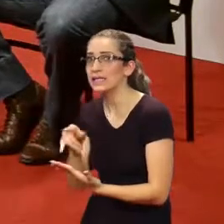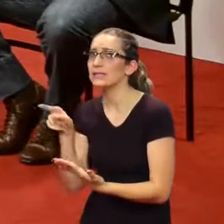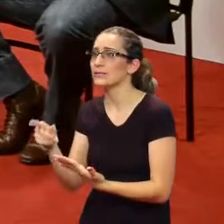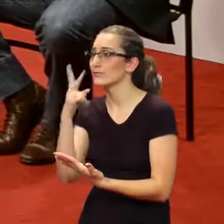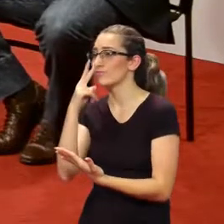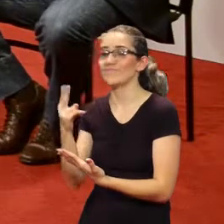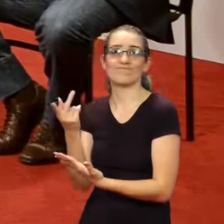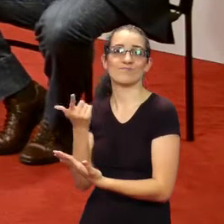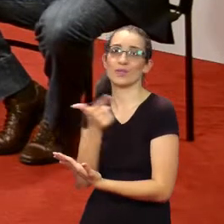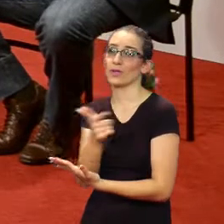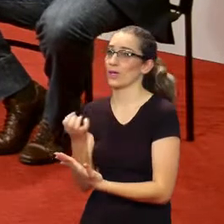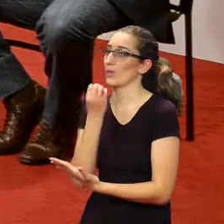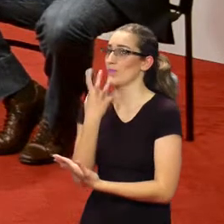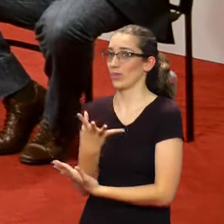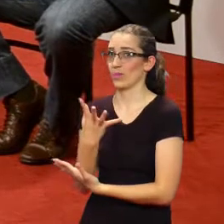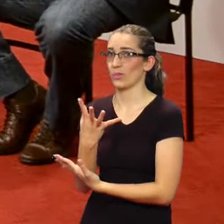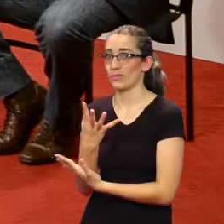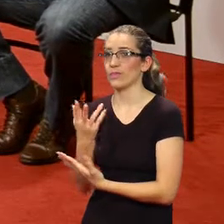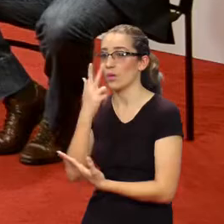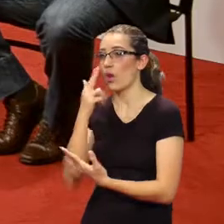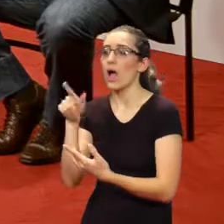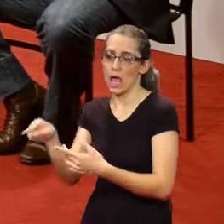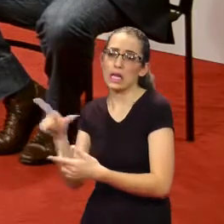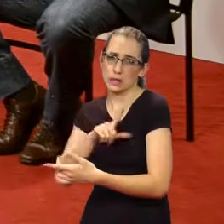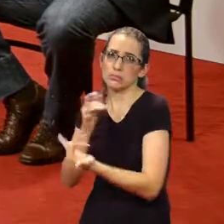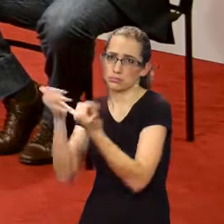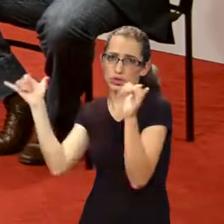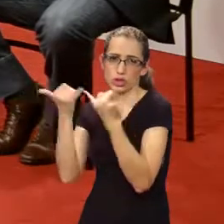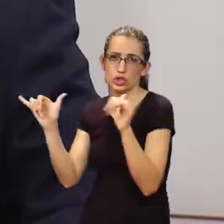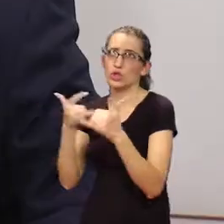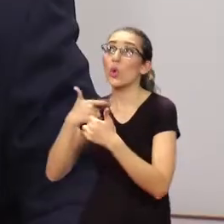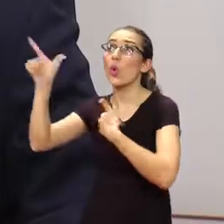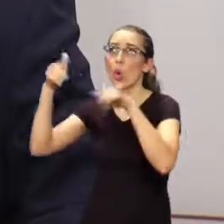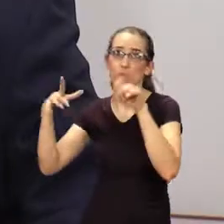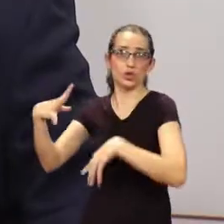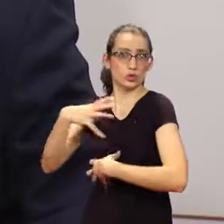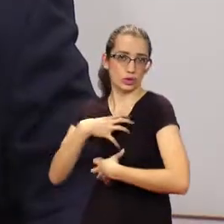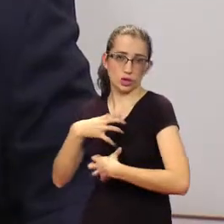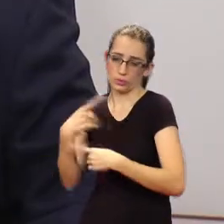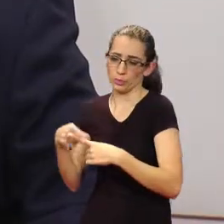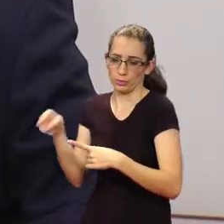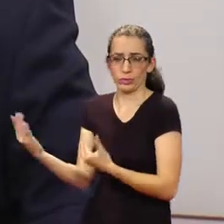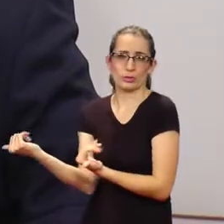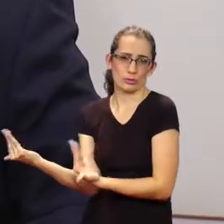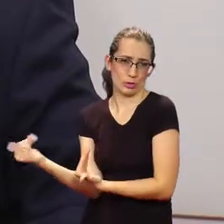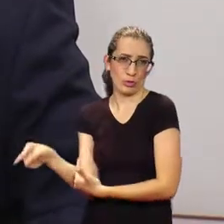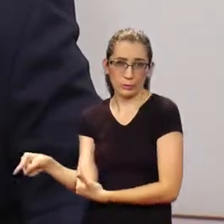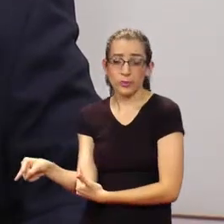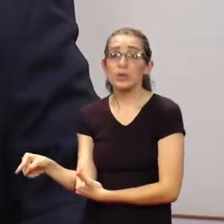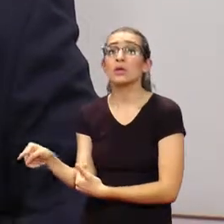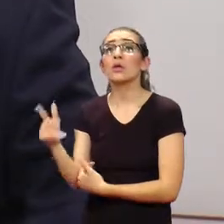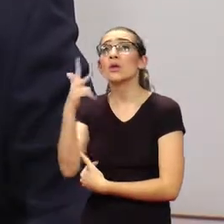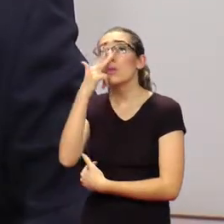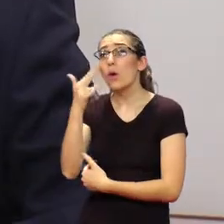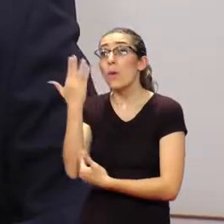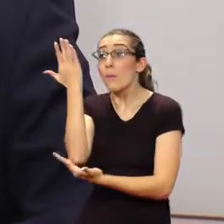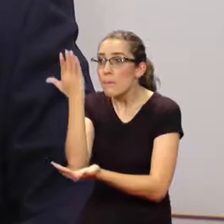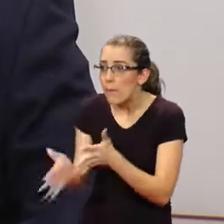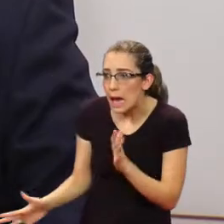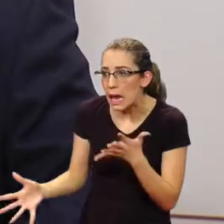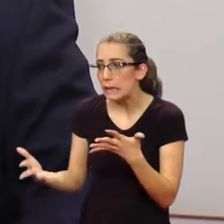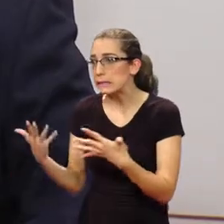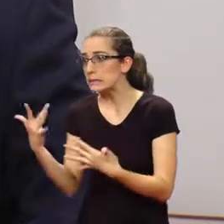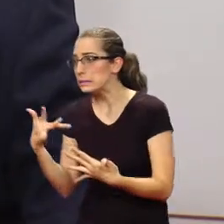para a nutrição dela, não tem muito impacto, ela obtém energia de outras formas, não vão causar, né, uma perda, digamos assim,